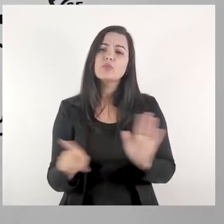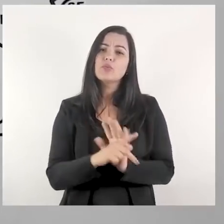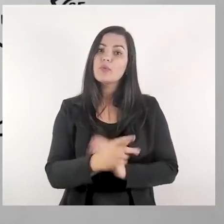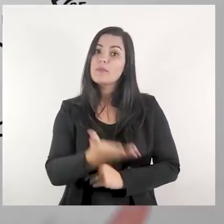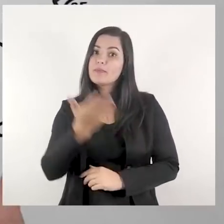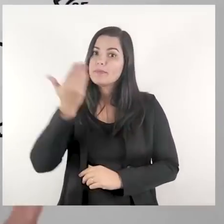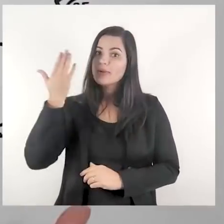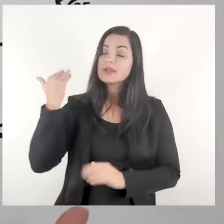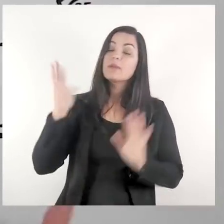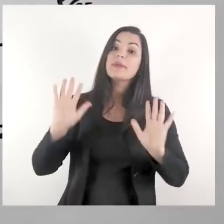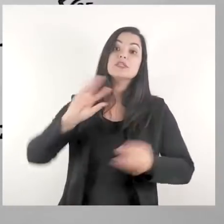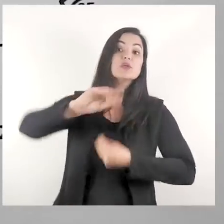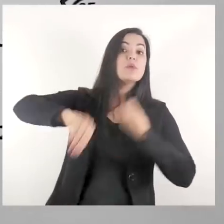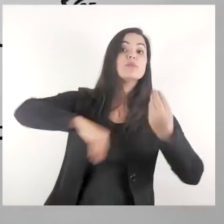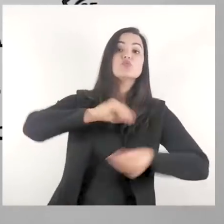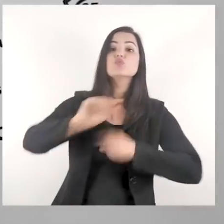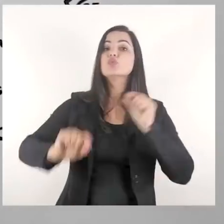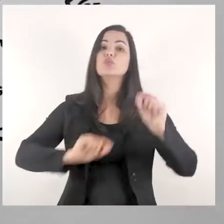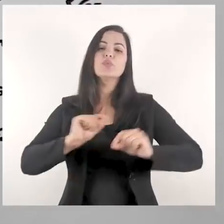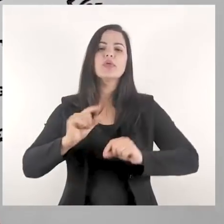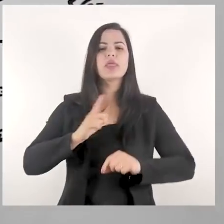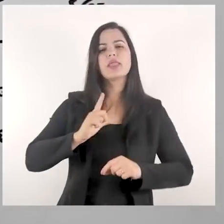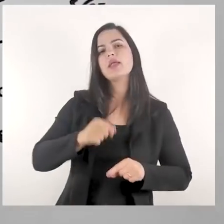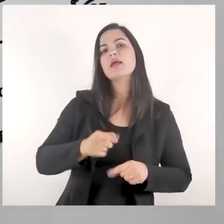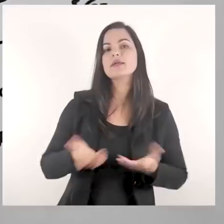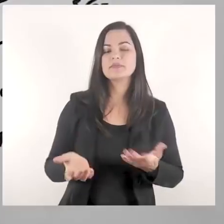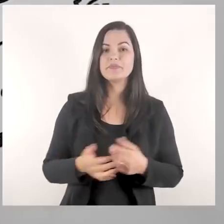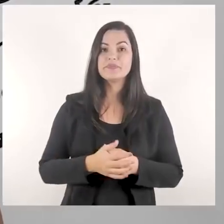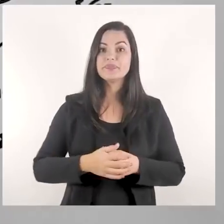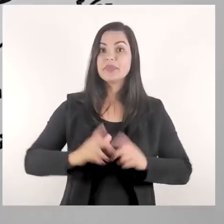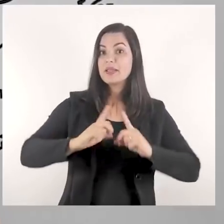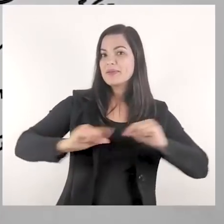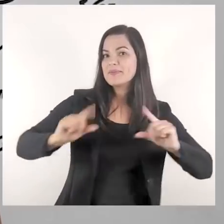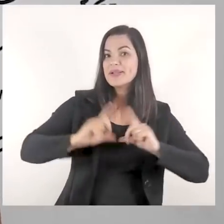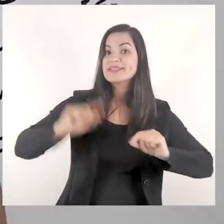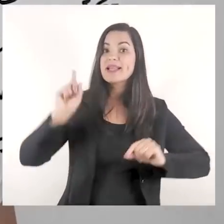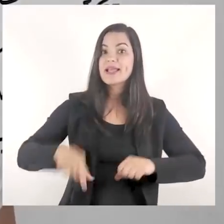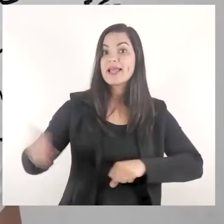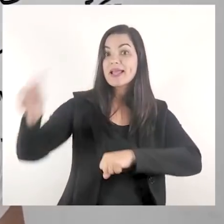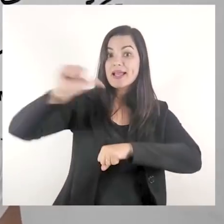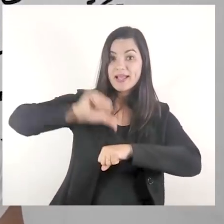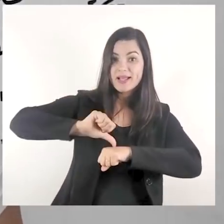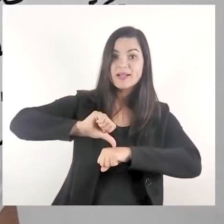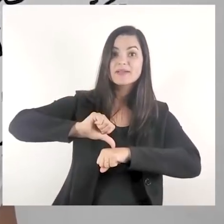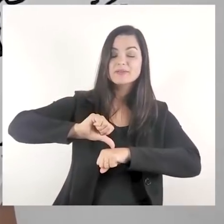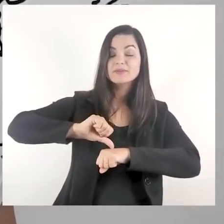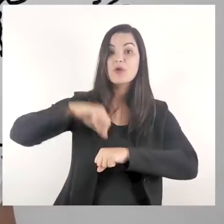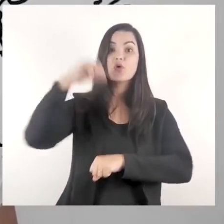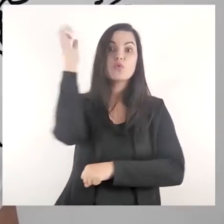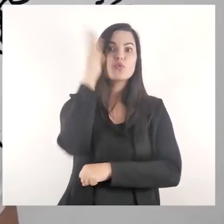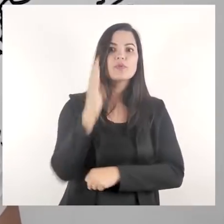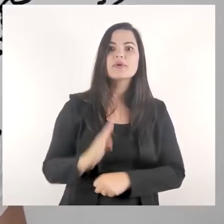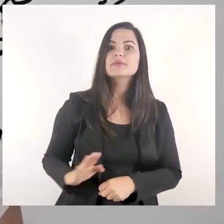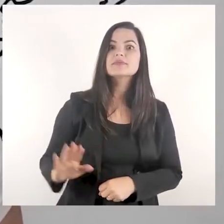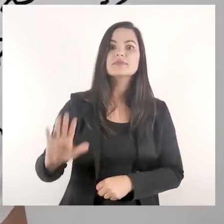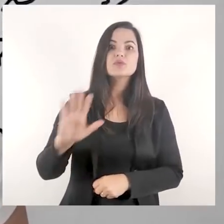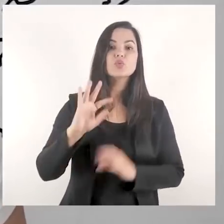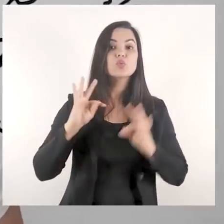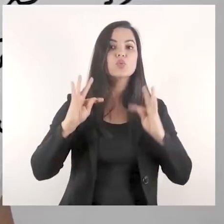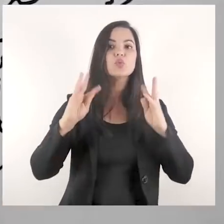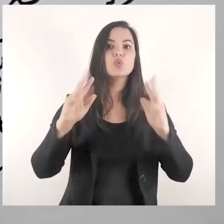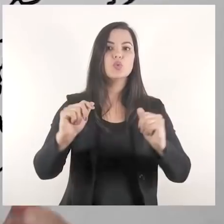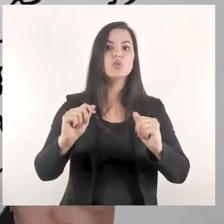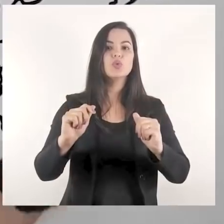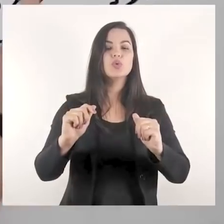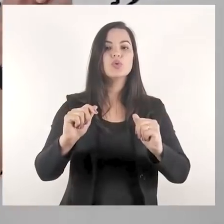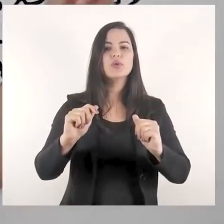temos então de mistura por lá? Brasília se tornou a capital do Brasil. Lembra que quando